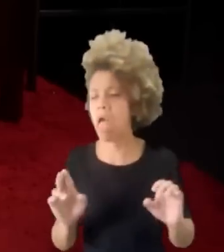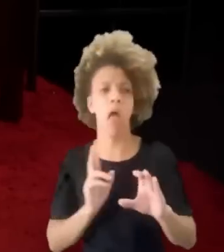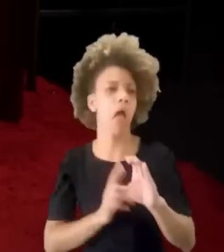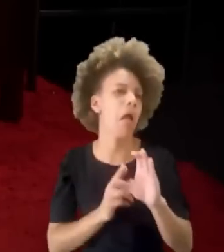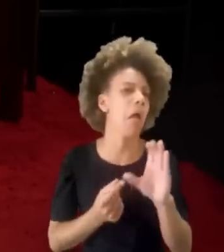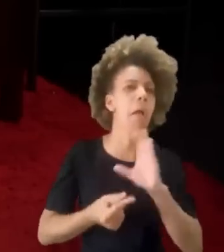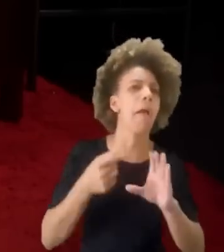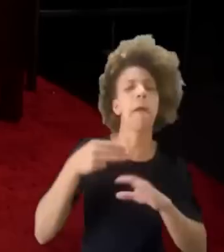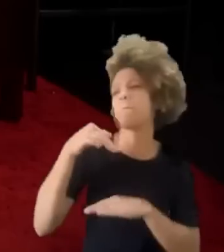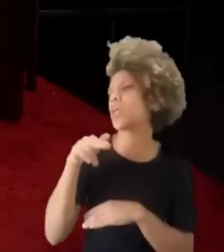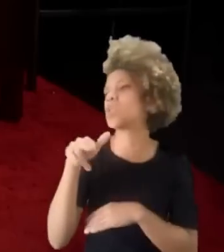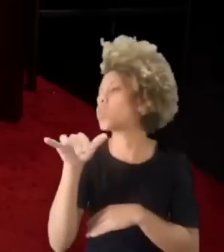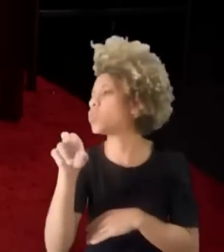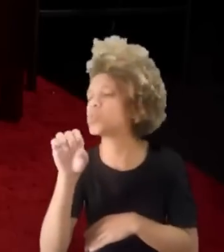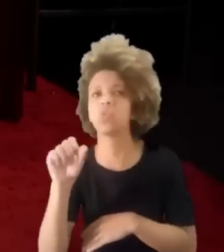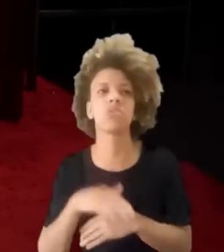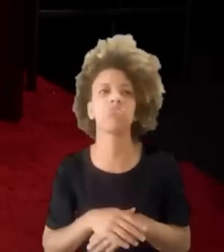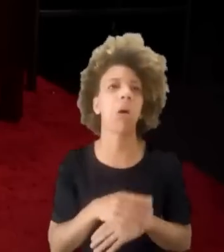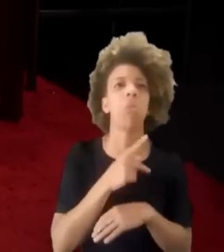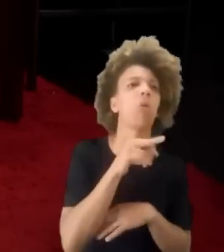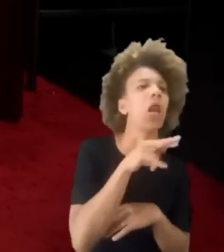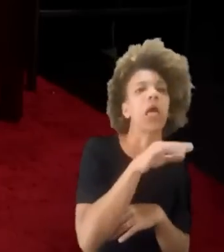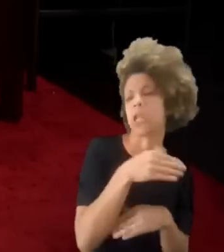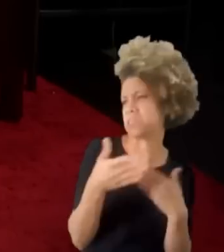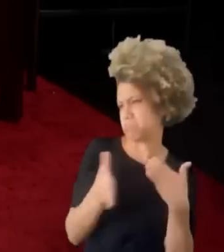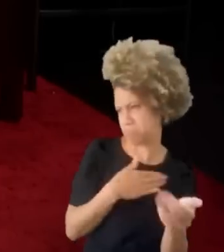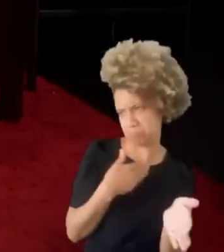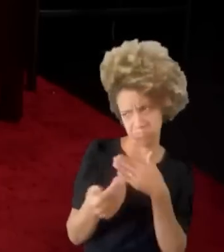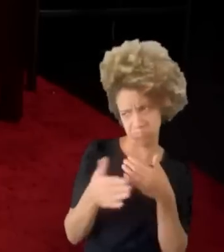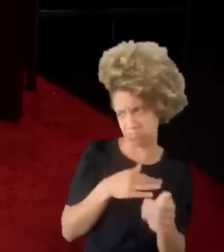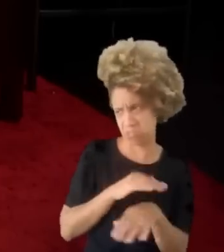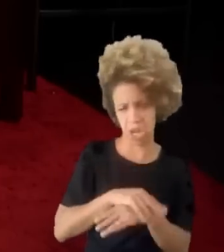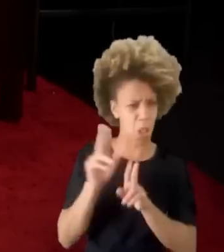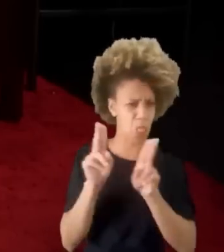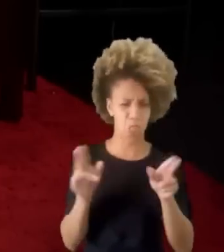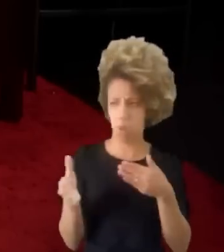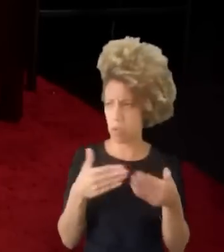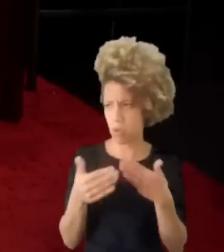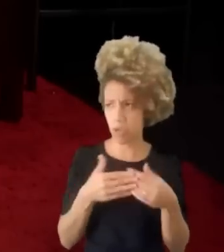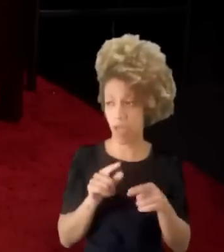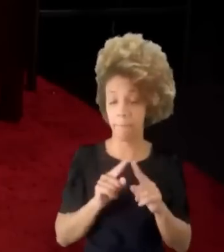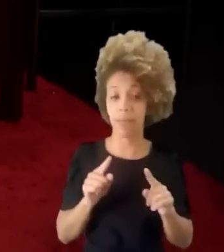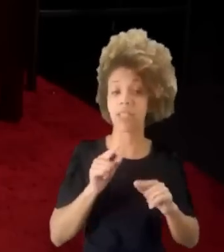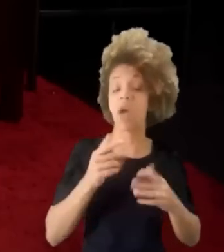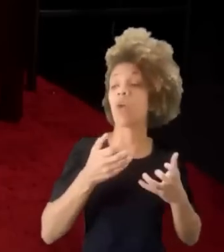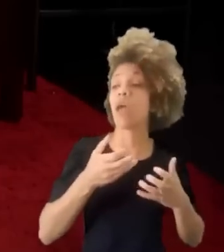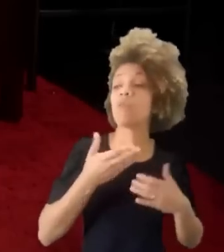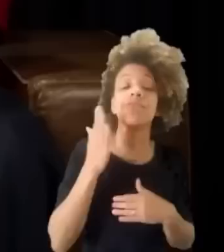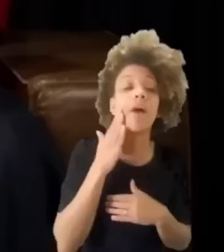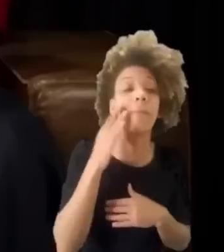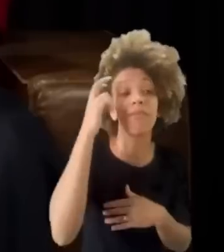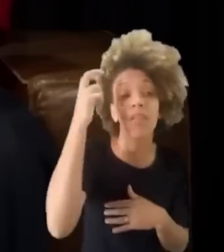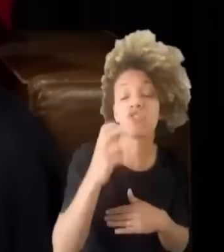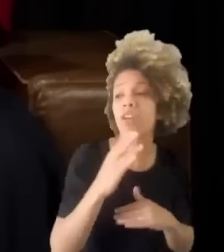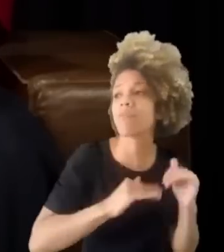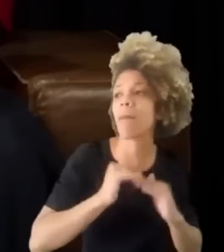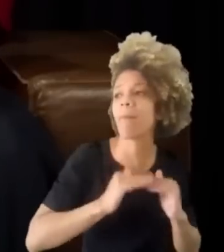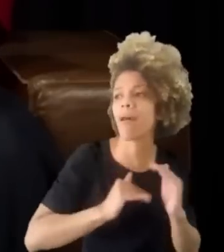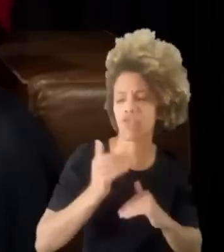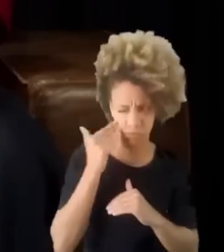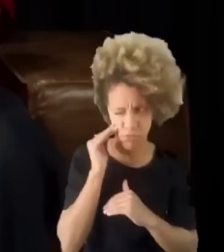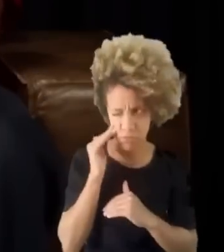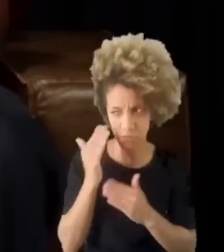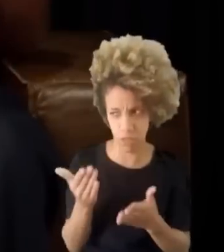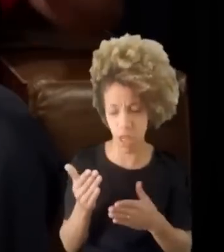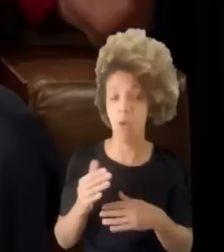Menudos e e polegares eu não ligo irmão pode ser qualquer nome eu gosto eu eu tô apegado a prática se ligou sentou a